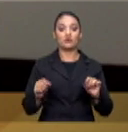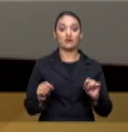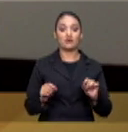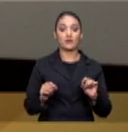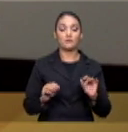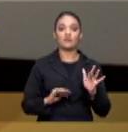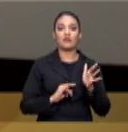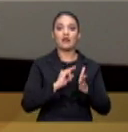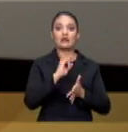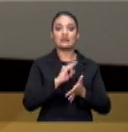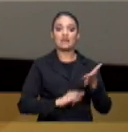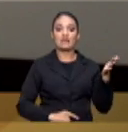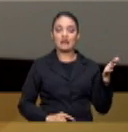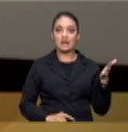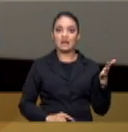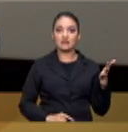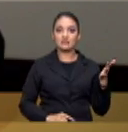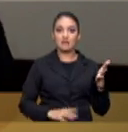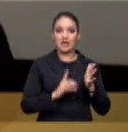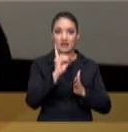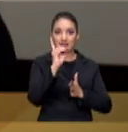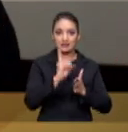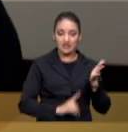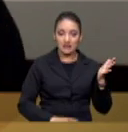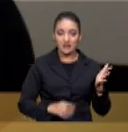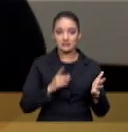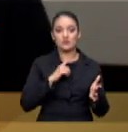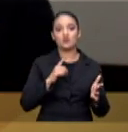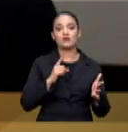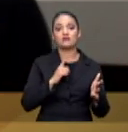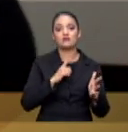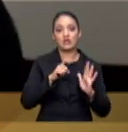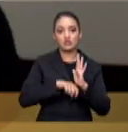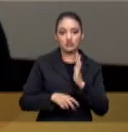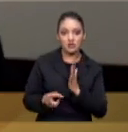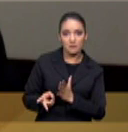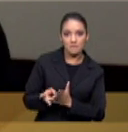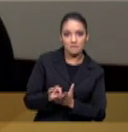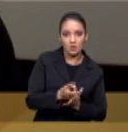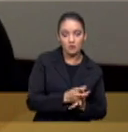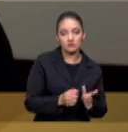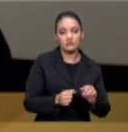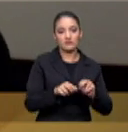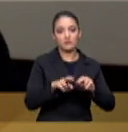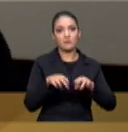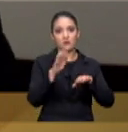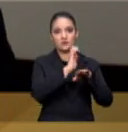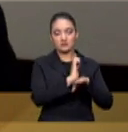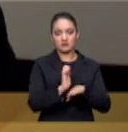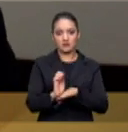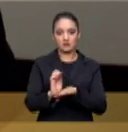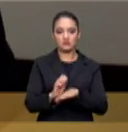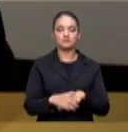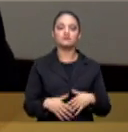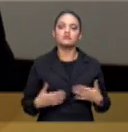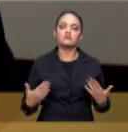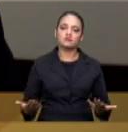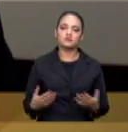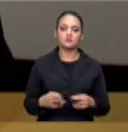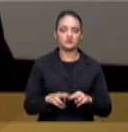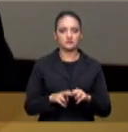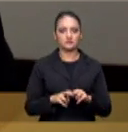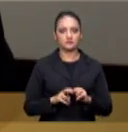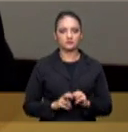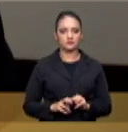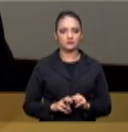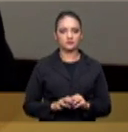rendimentos que tributáveis pelos entes federados. É justamente em relação a